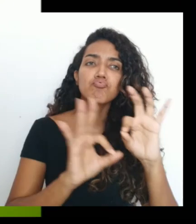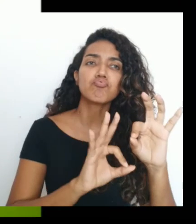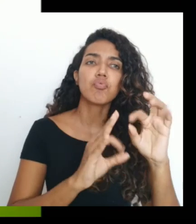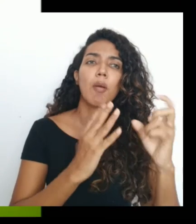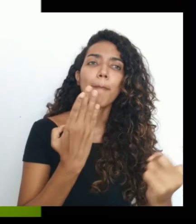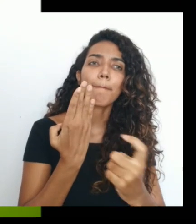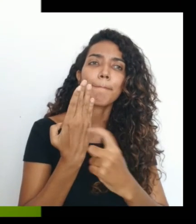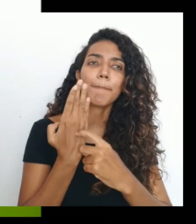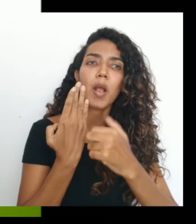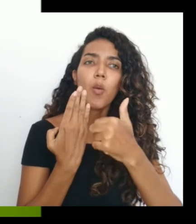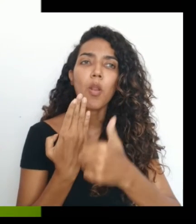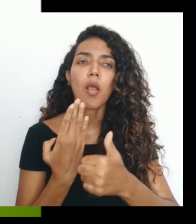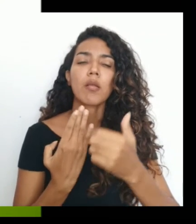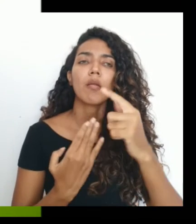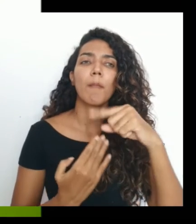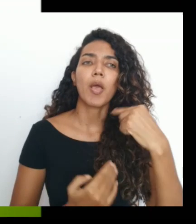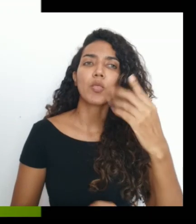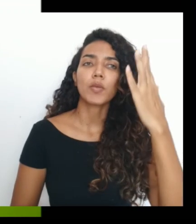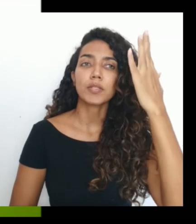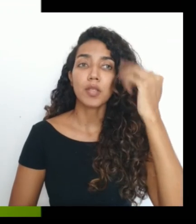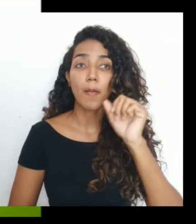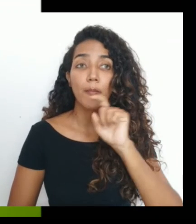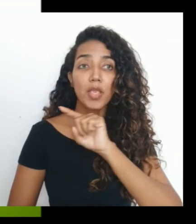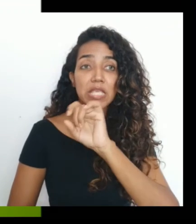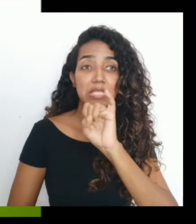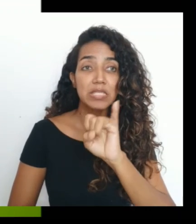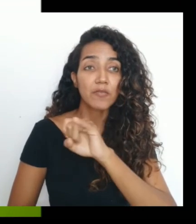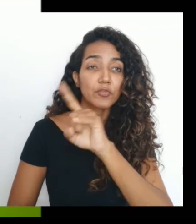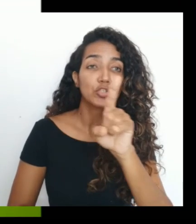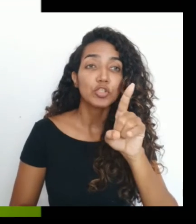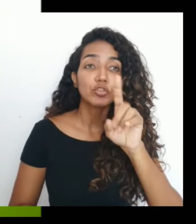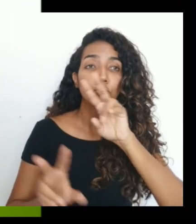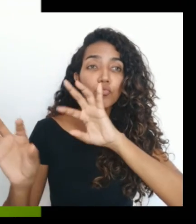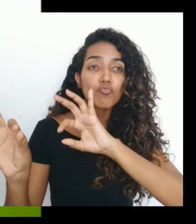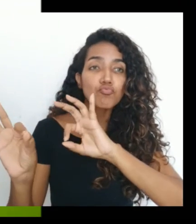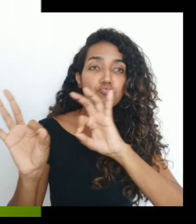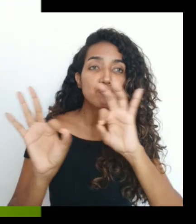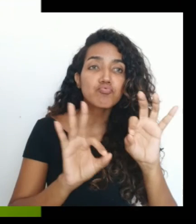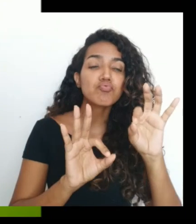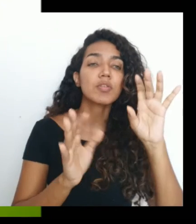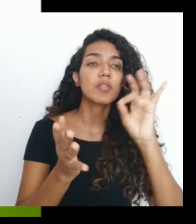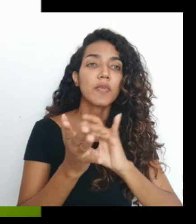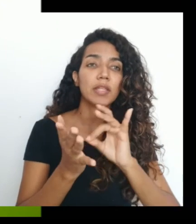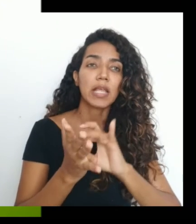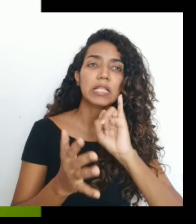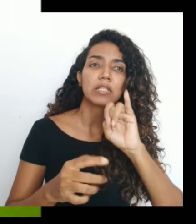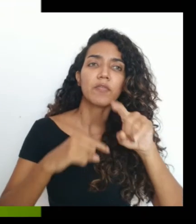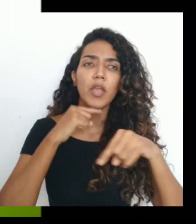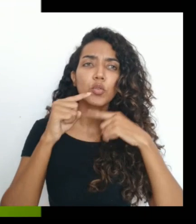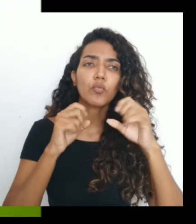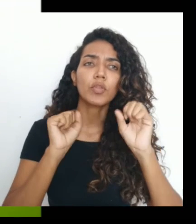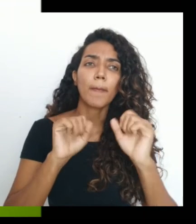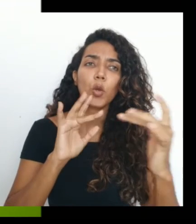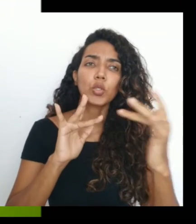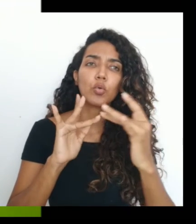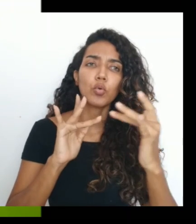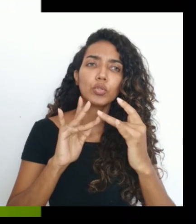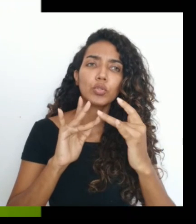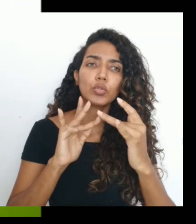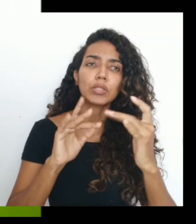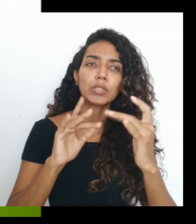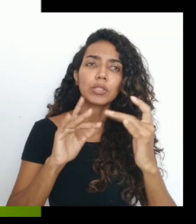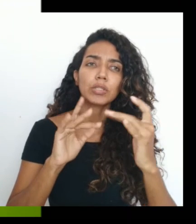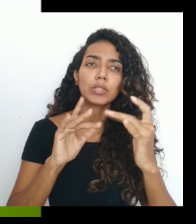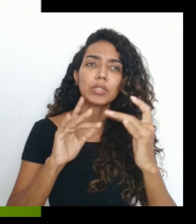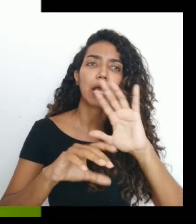saber, acompanhar quem está assistindo de verdade. E se tiver qualquer dúvida, pode entrar em contato diretamente com a gente no canal do Telegram. Tá? Até mais!